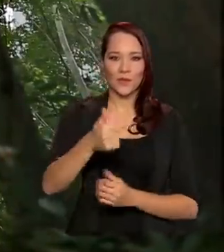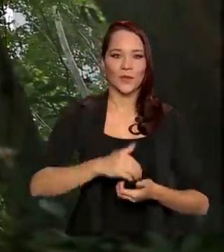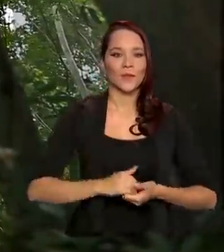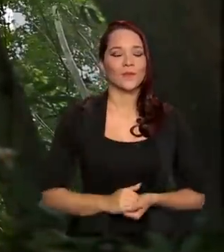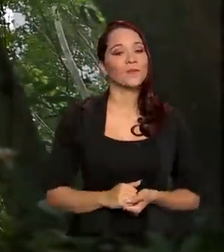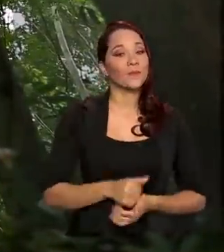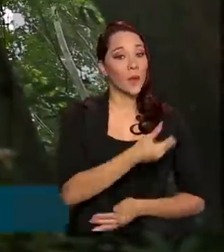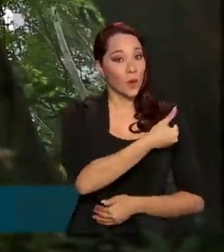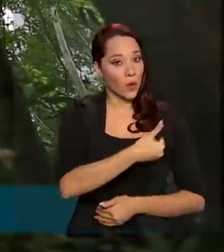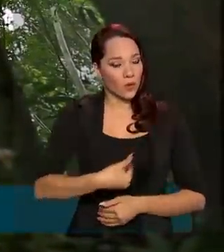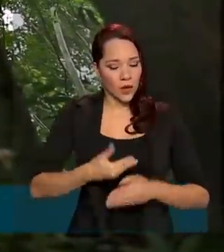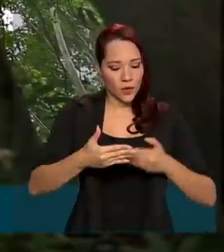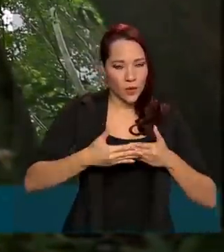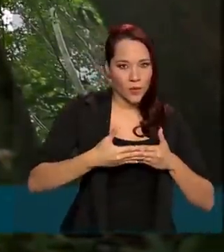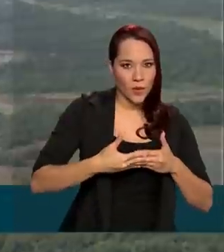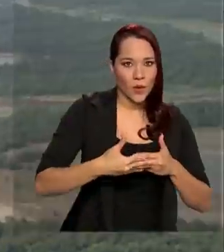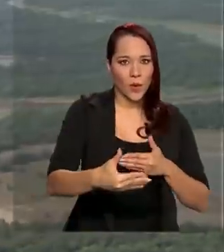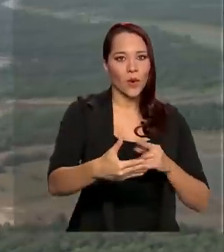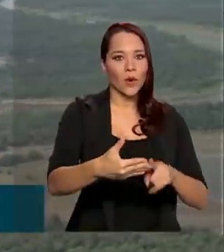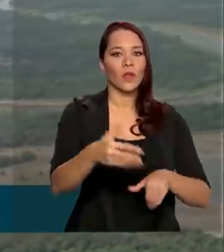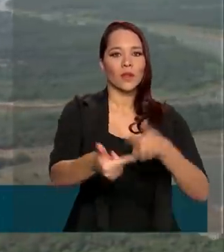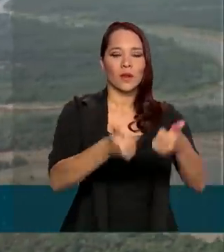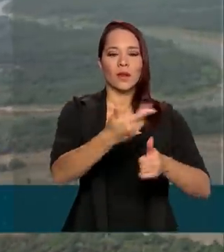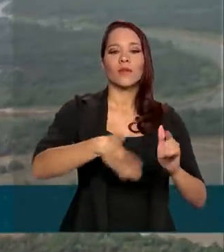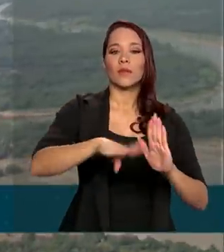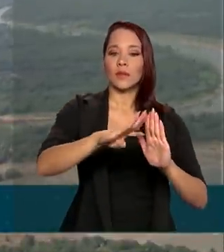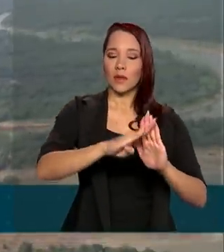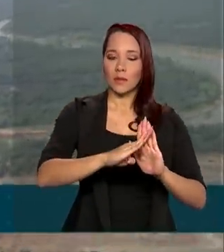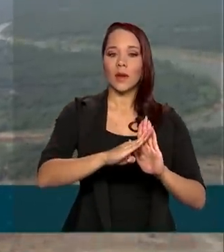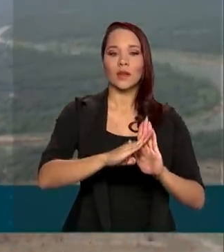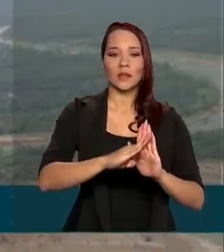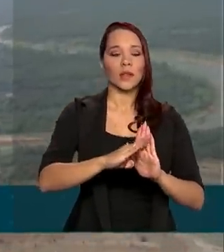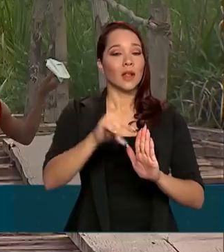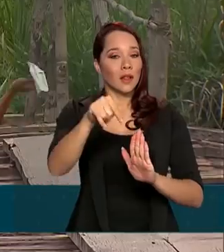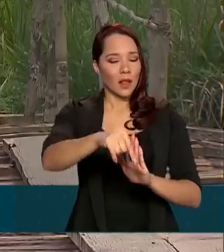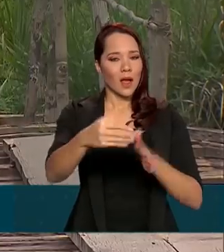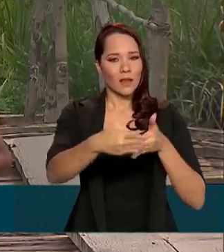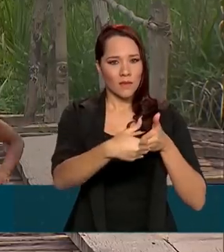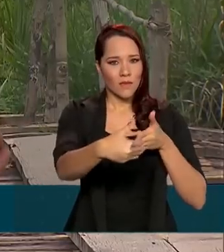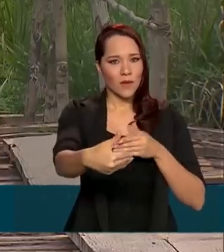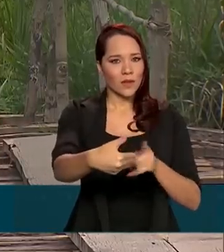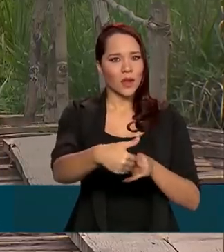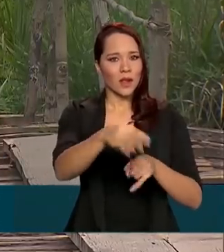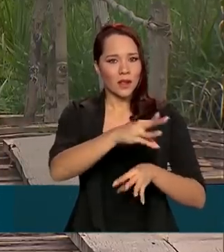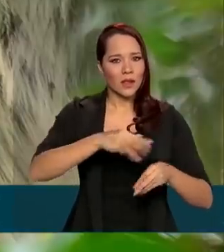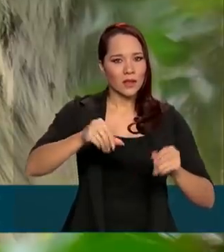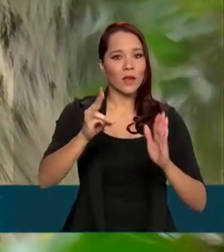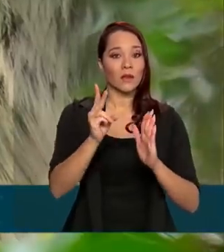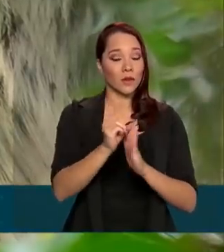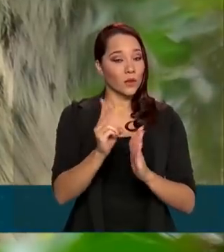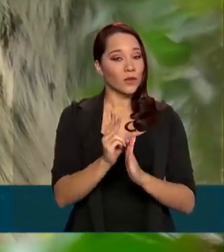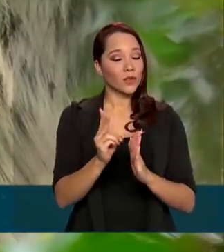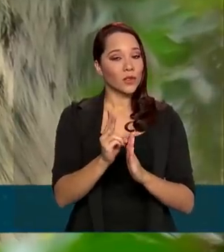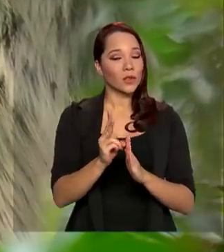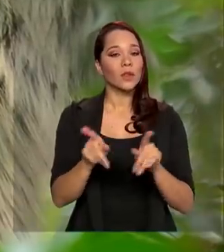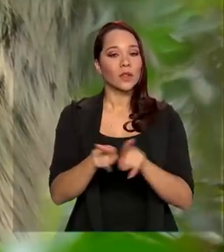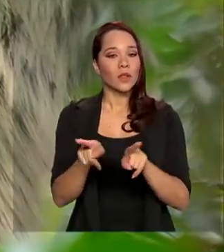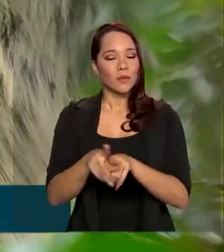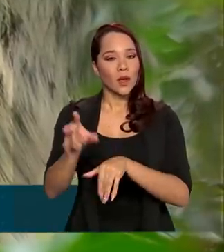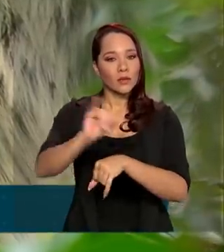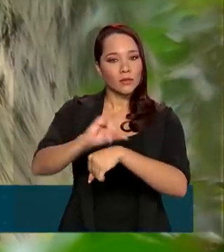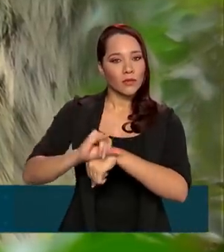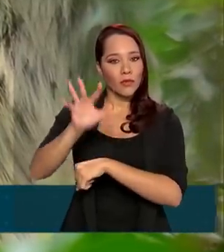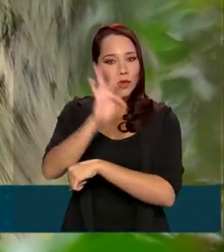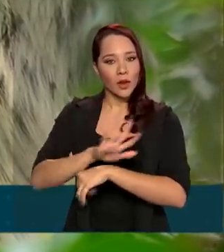O governo prorrogou a atuação das Forças Armadas na faixa de fronteira, nas terras indígenas, nas unidades federais